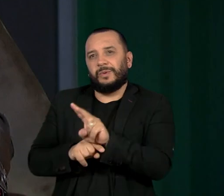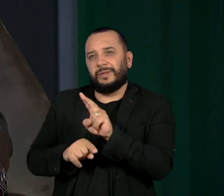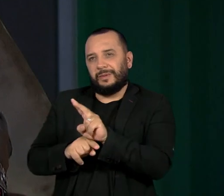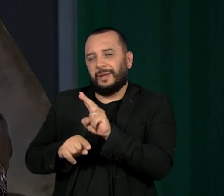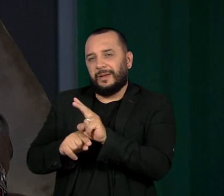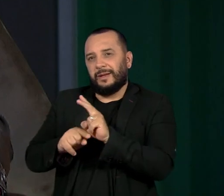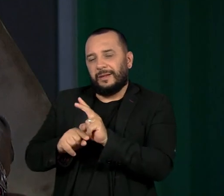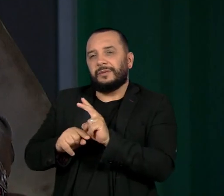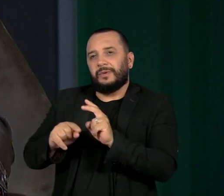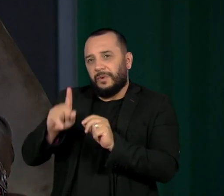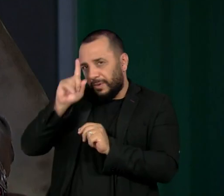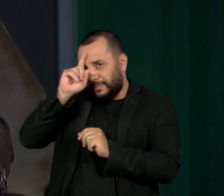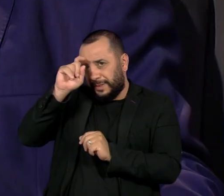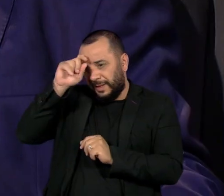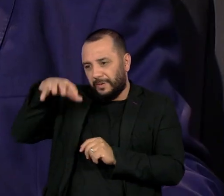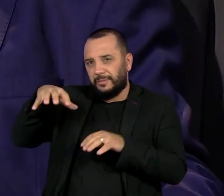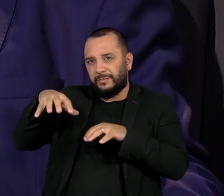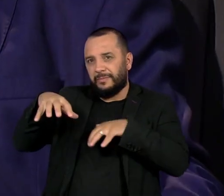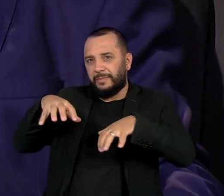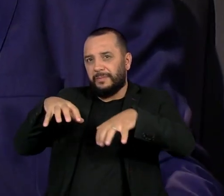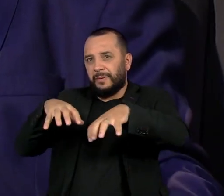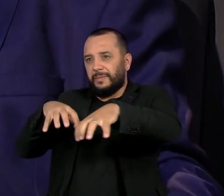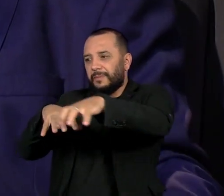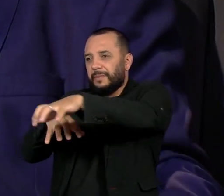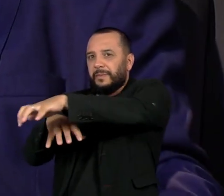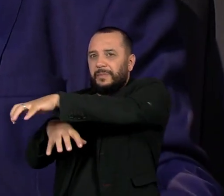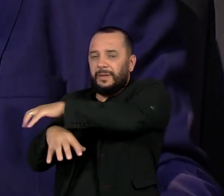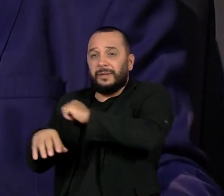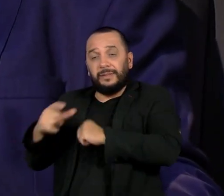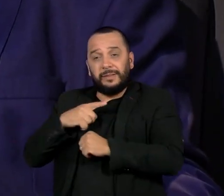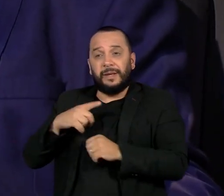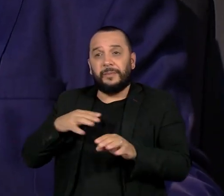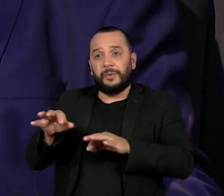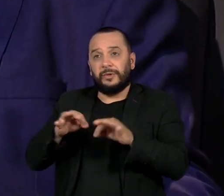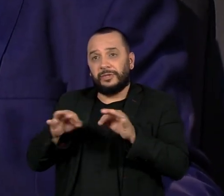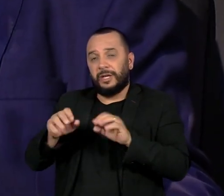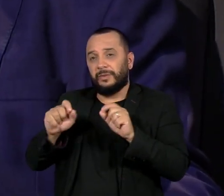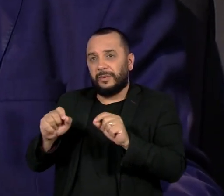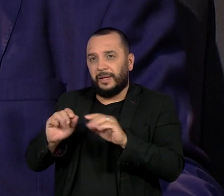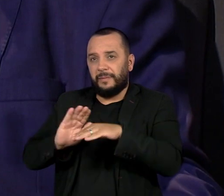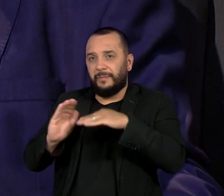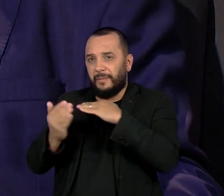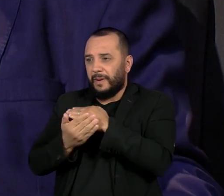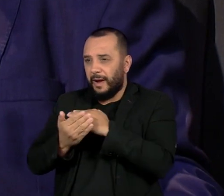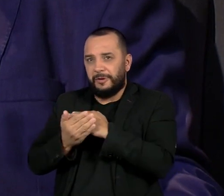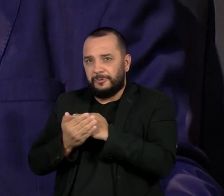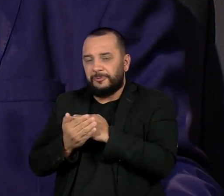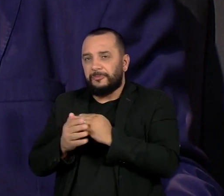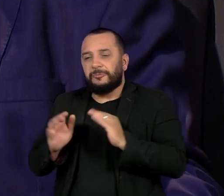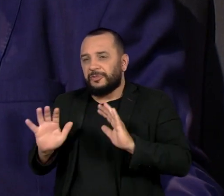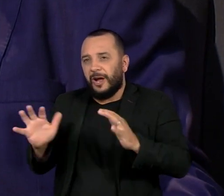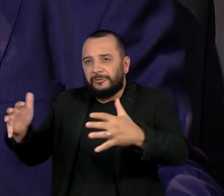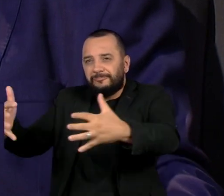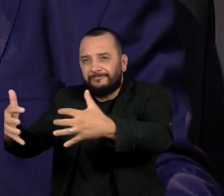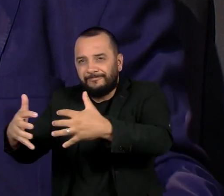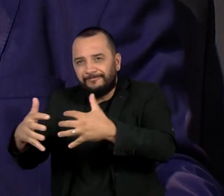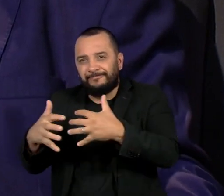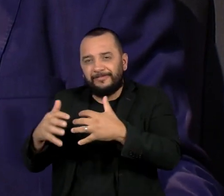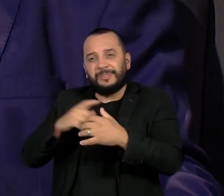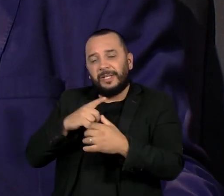do hospital, um projeto chamado Abrace Seu Bairro, mas ele navega por diversos outros projetos de responsabilidade